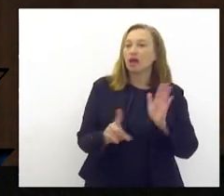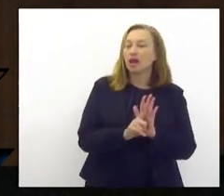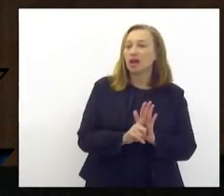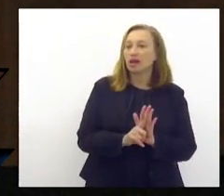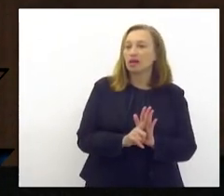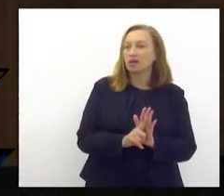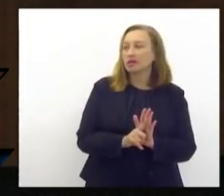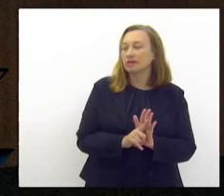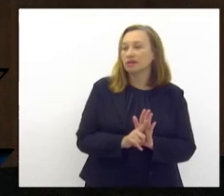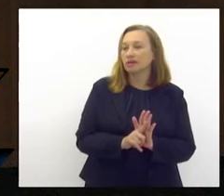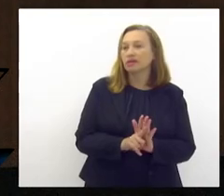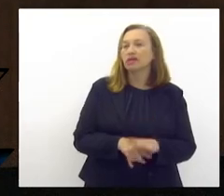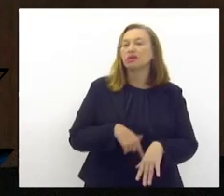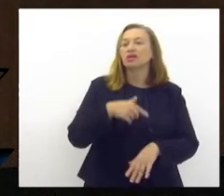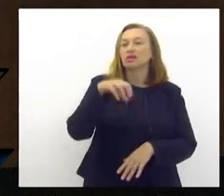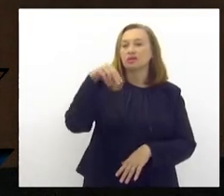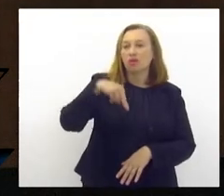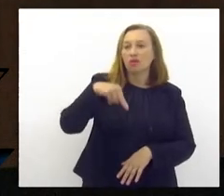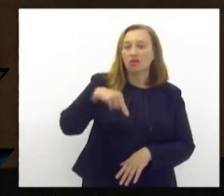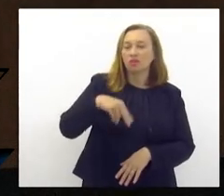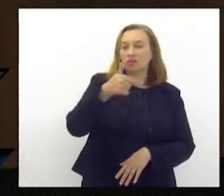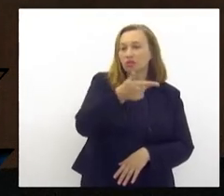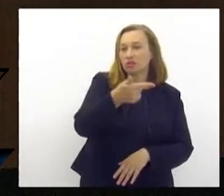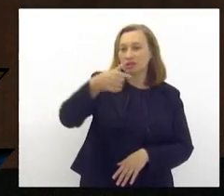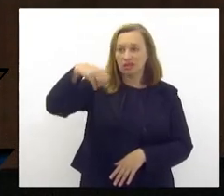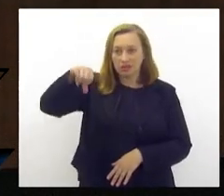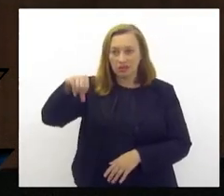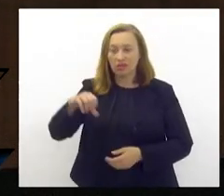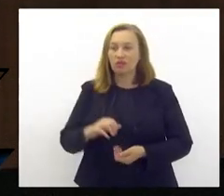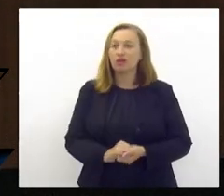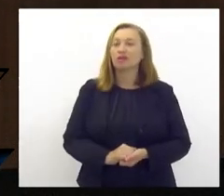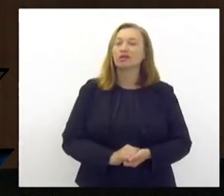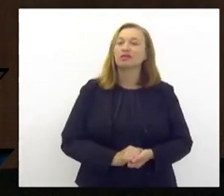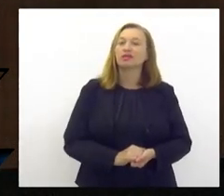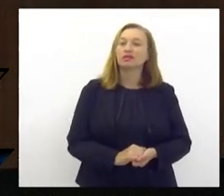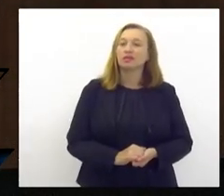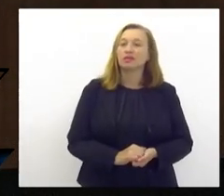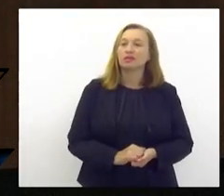de novembro de 2019 que